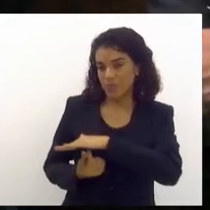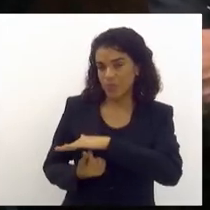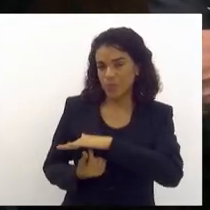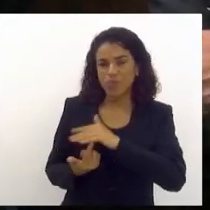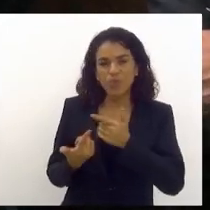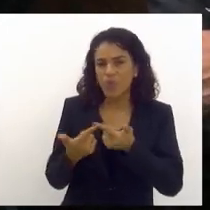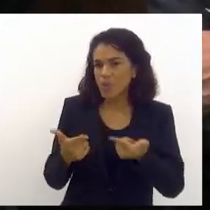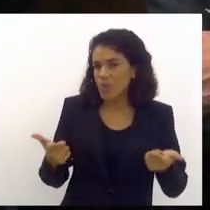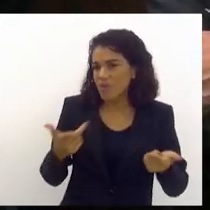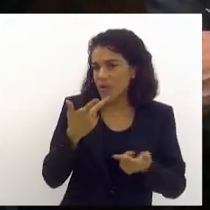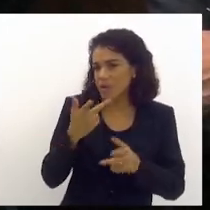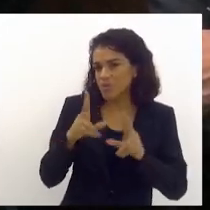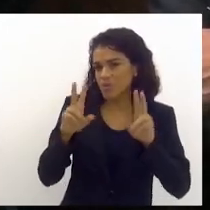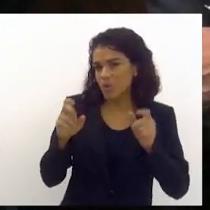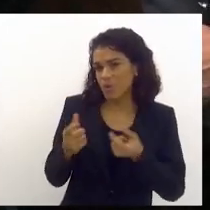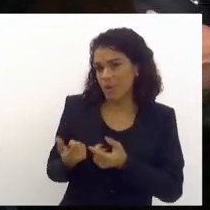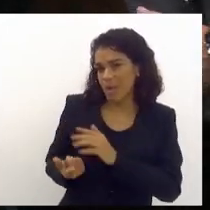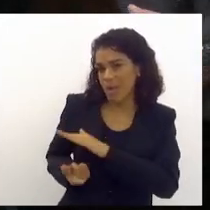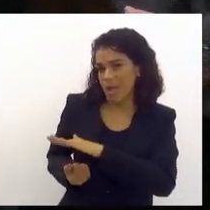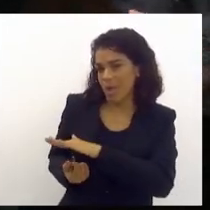os recursos, são